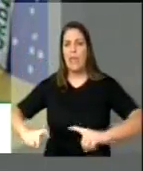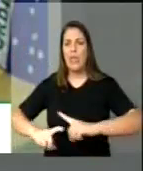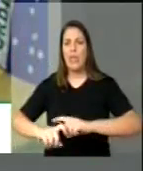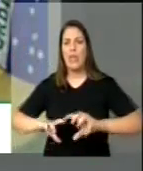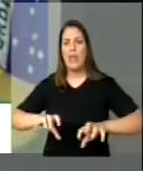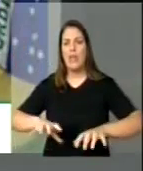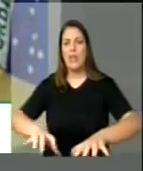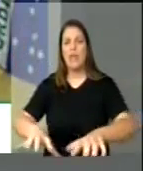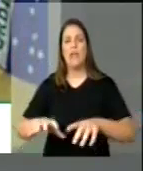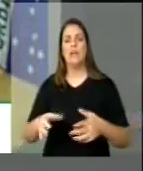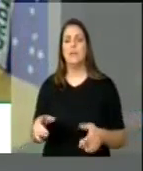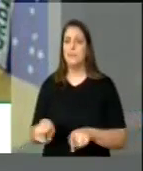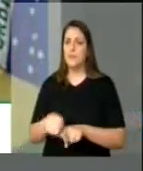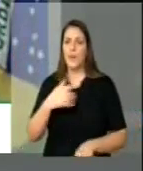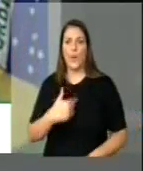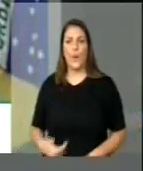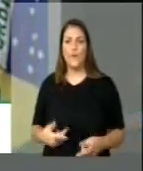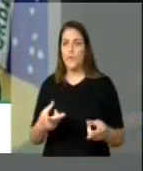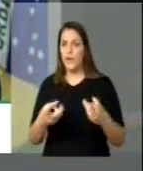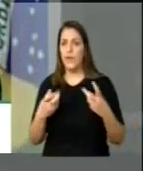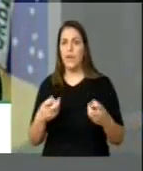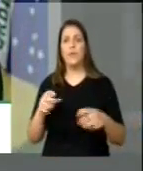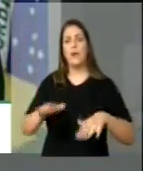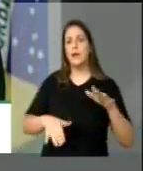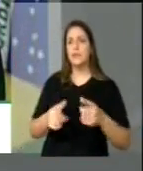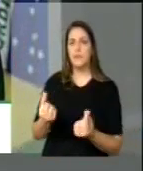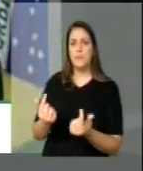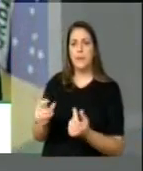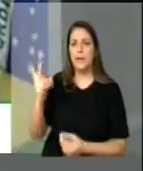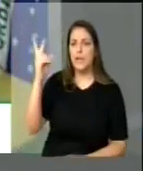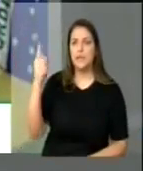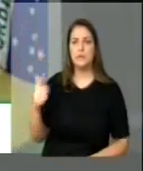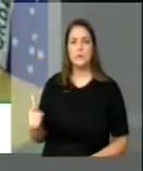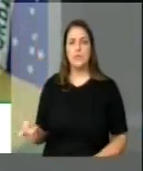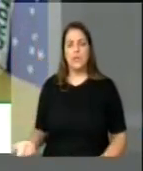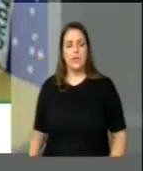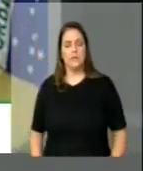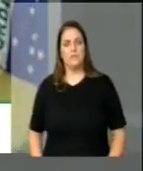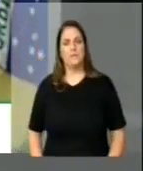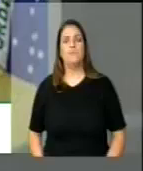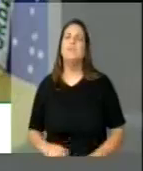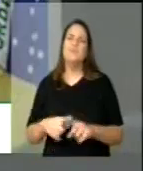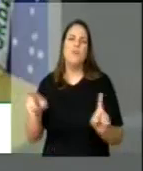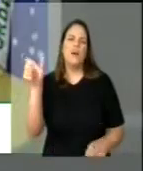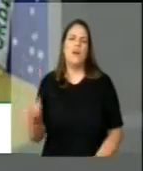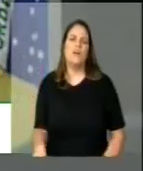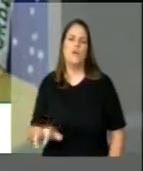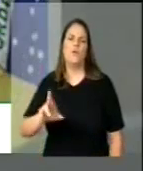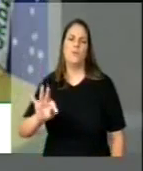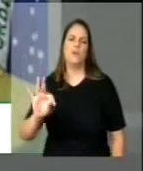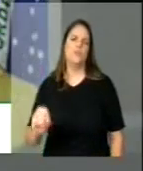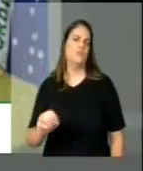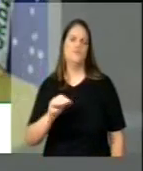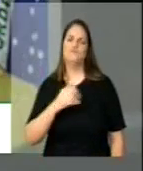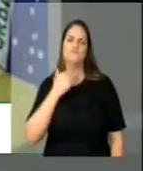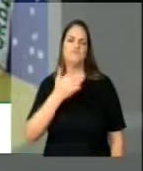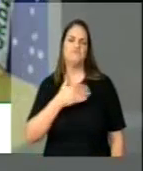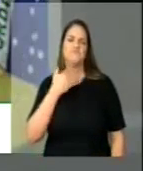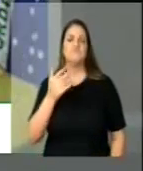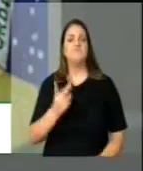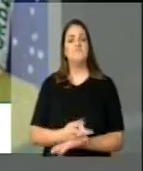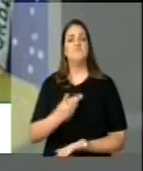do governo, do preço que nunca tem. Roberto Campos não se incomodava com essa injustiça. Dotado de